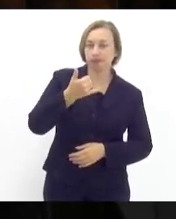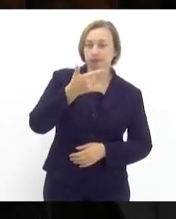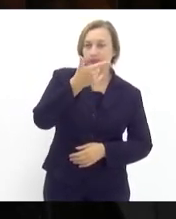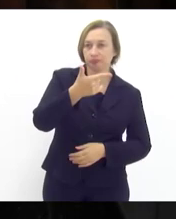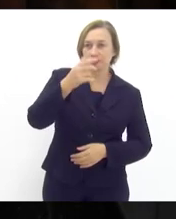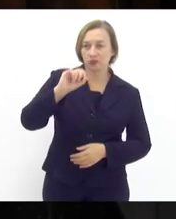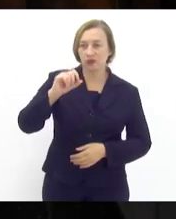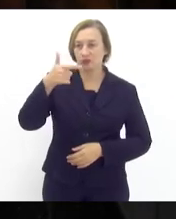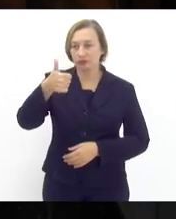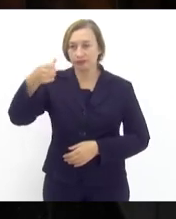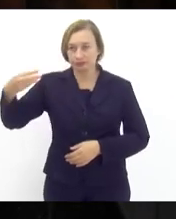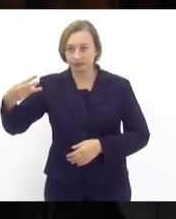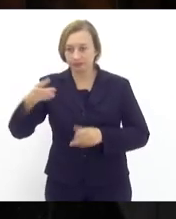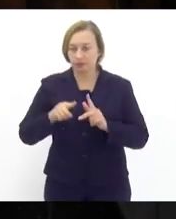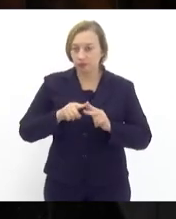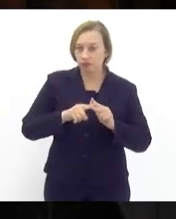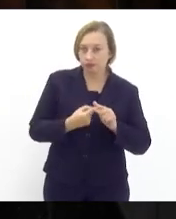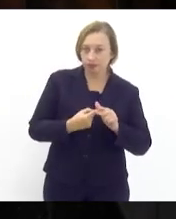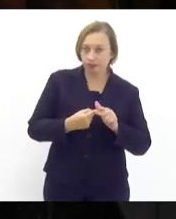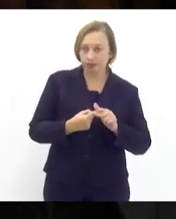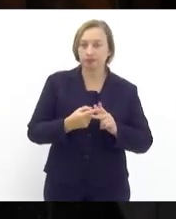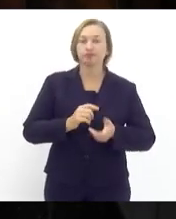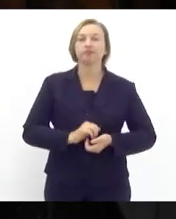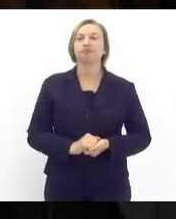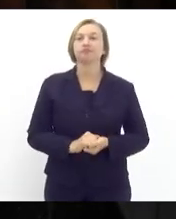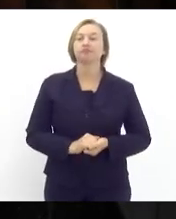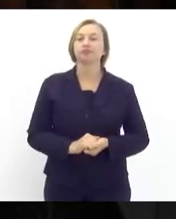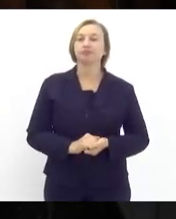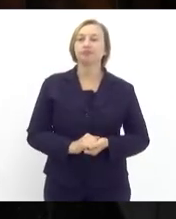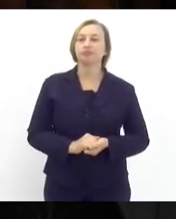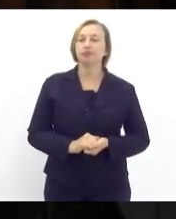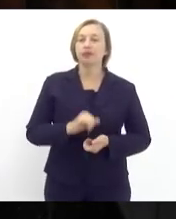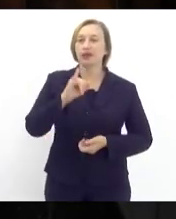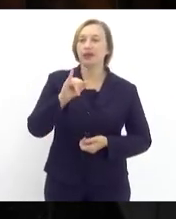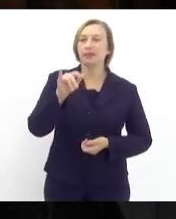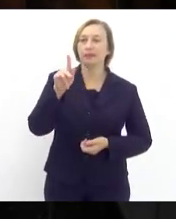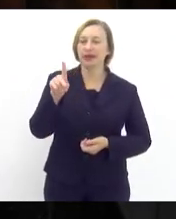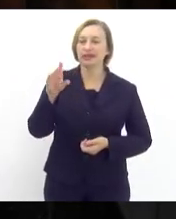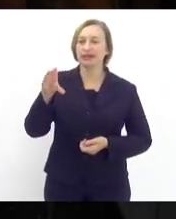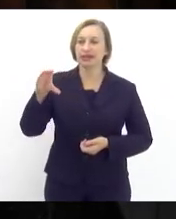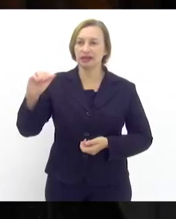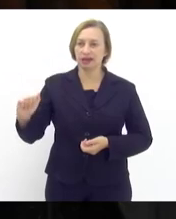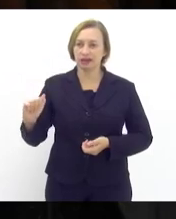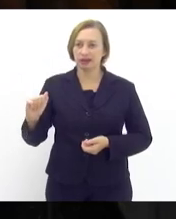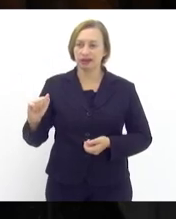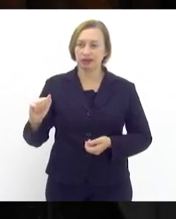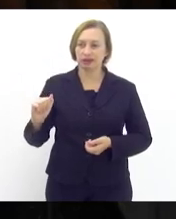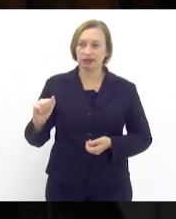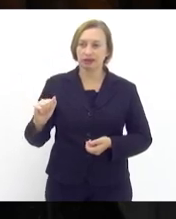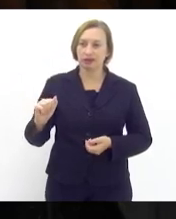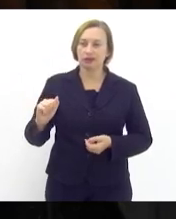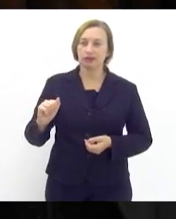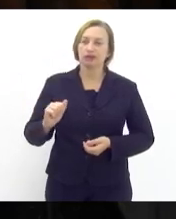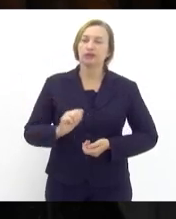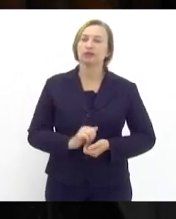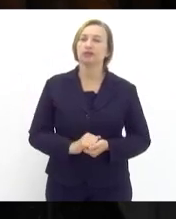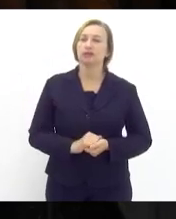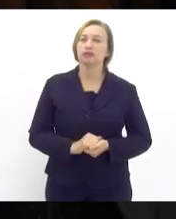a correção monetária passou a ser o IPCA acrescido